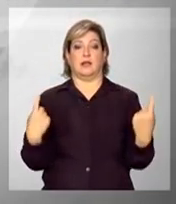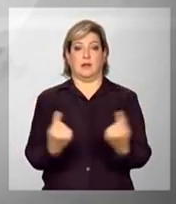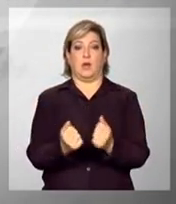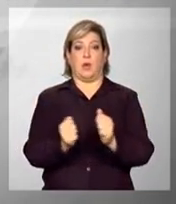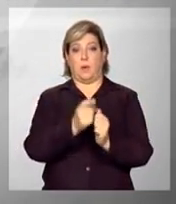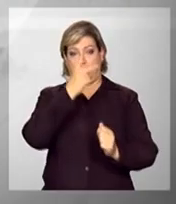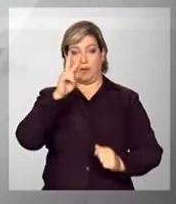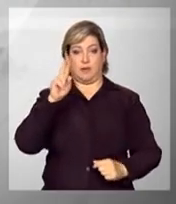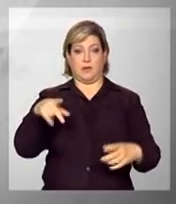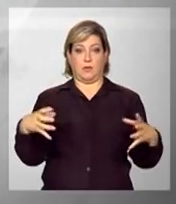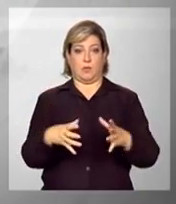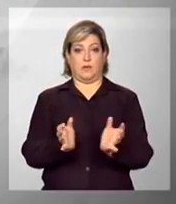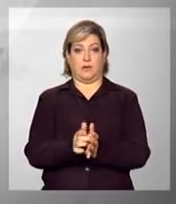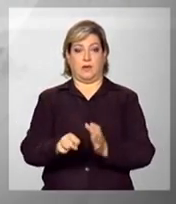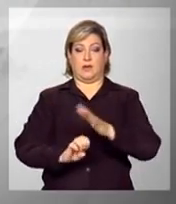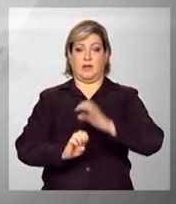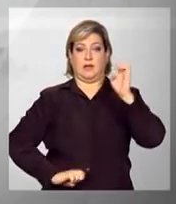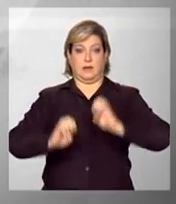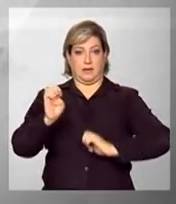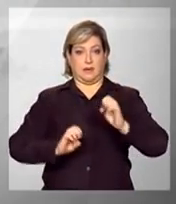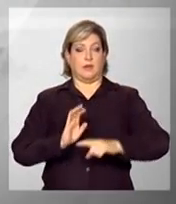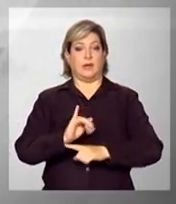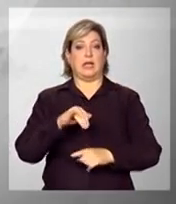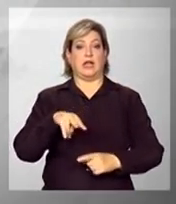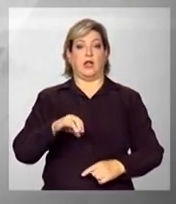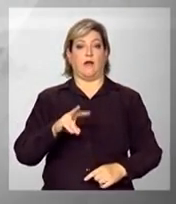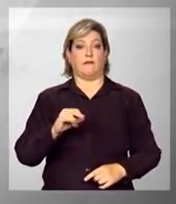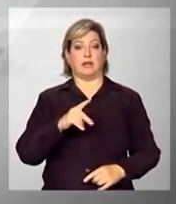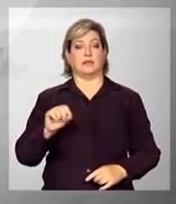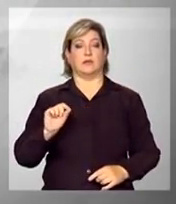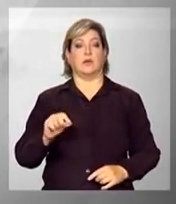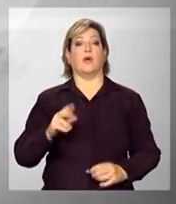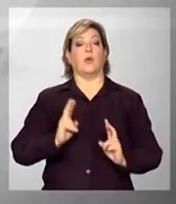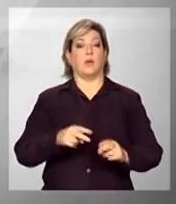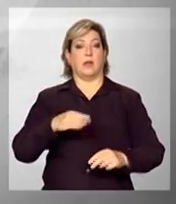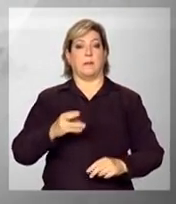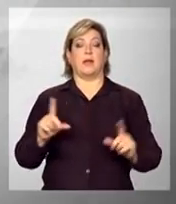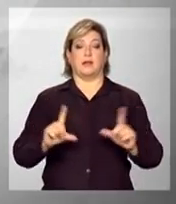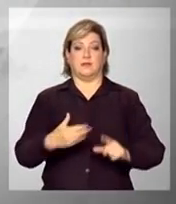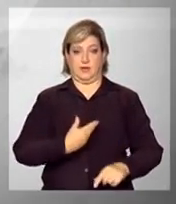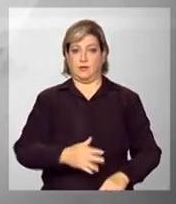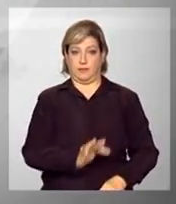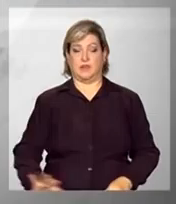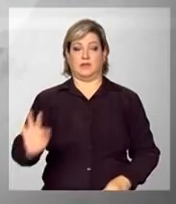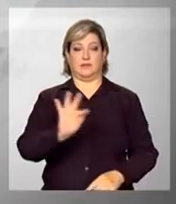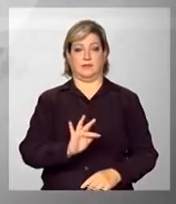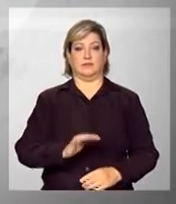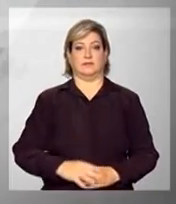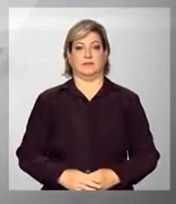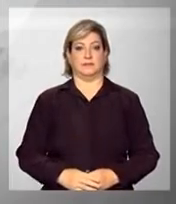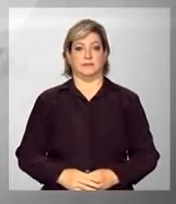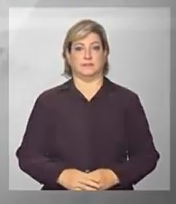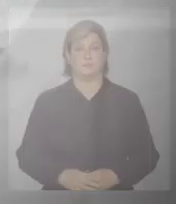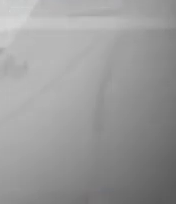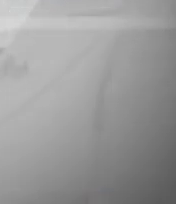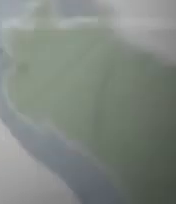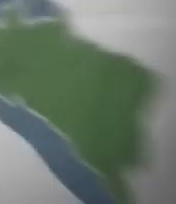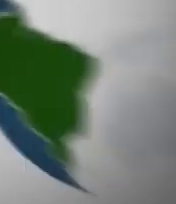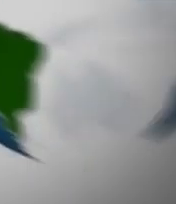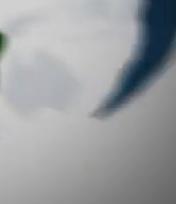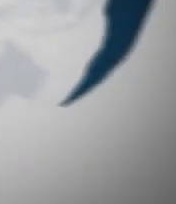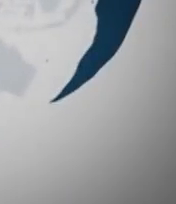representantes da mobilização Empresarial pela inovação Continue com a gente na inbr a TV do Governo Federal